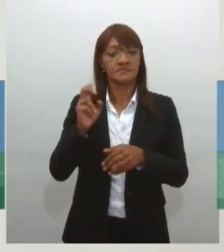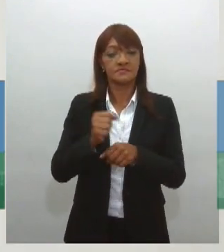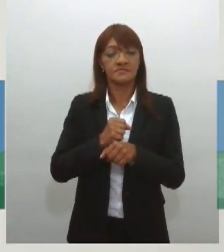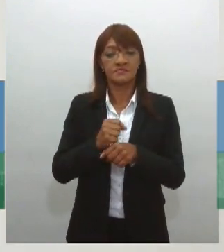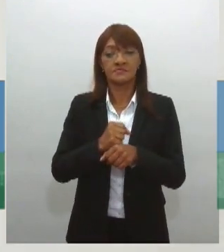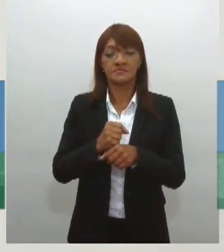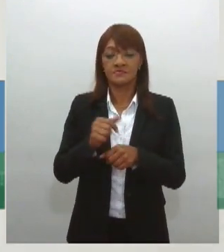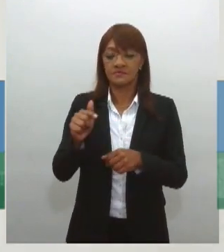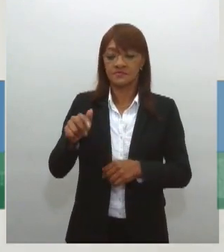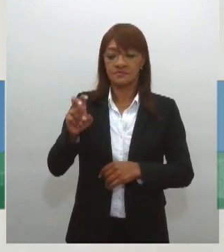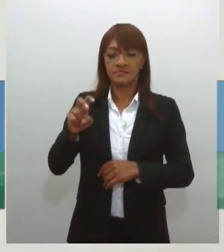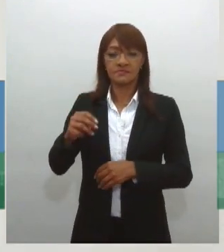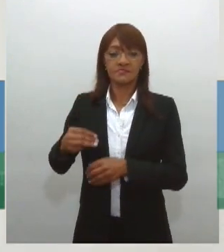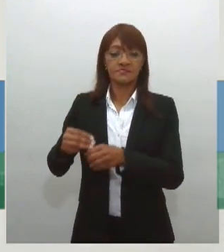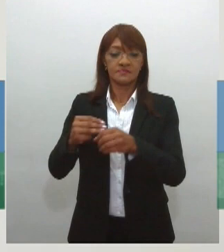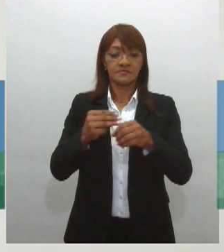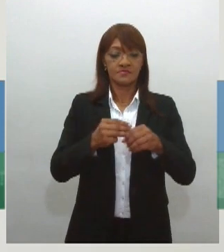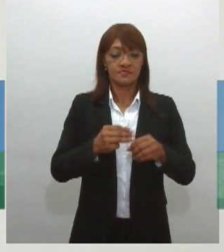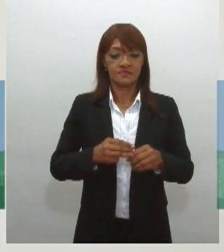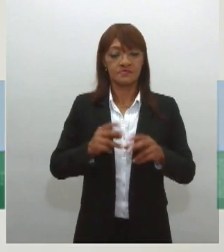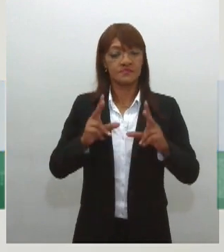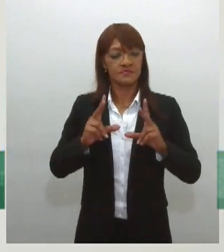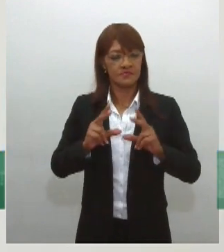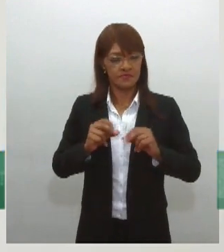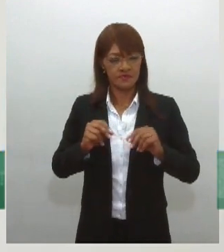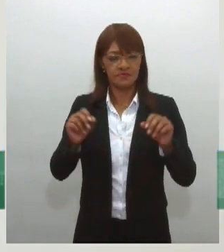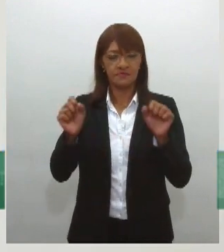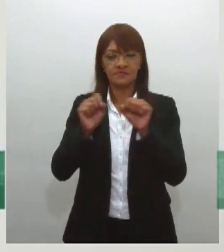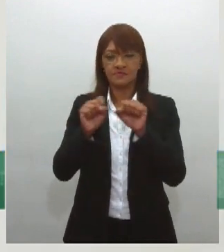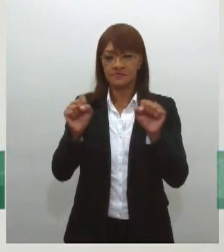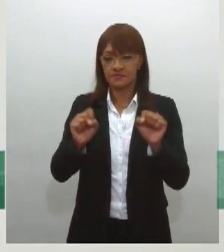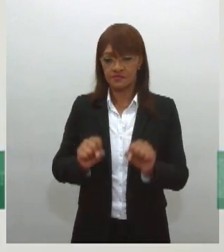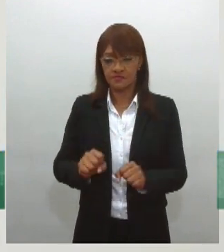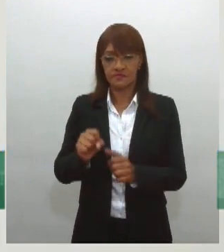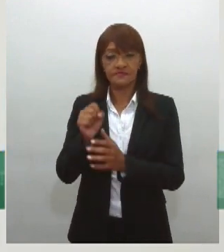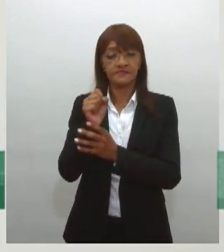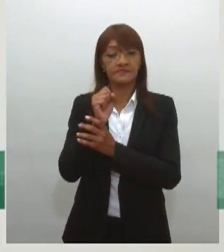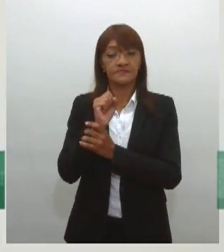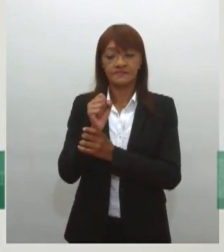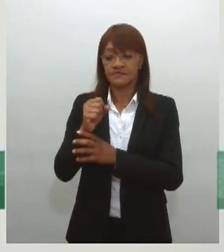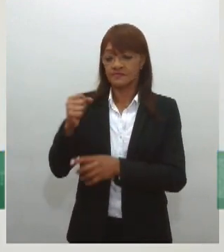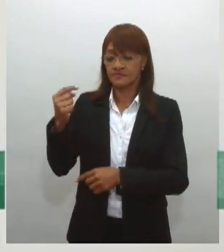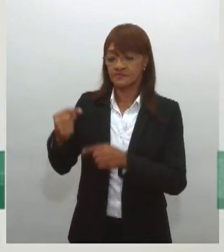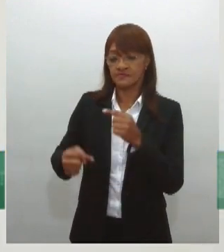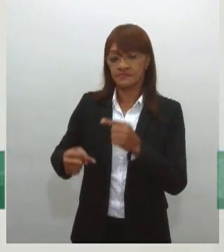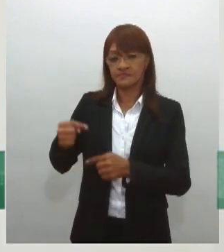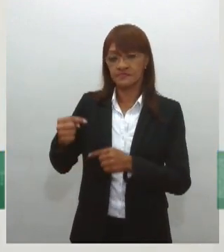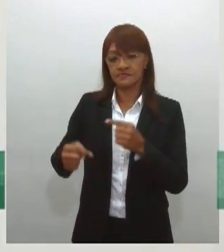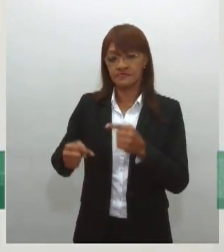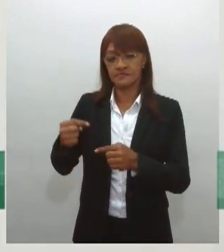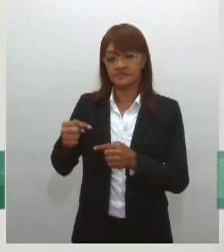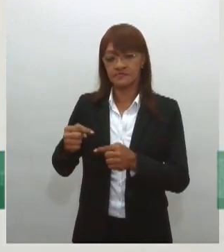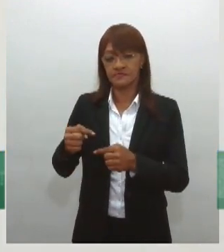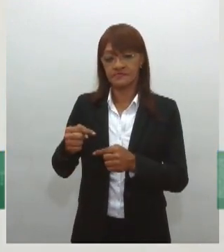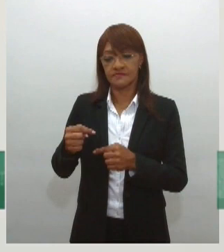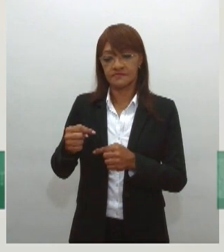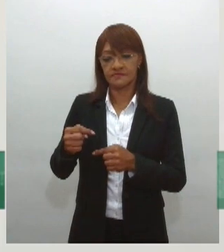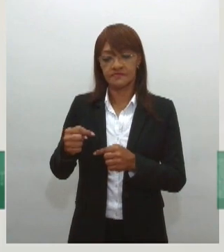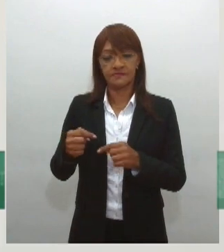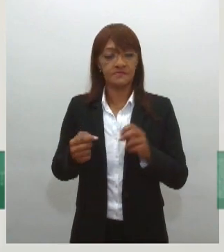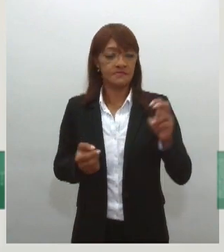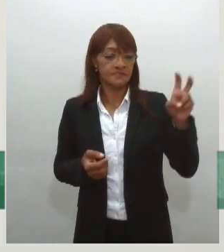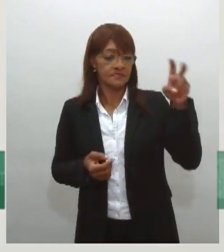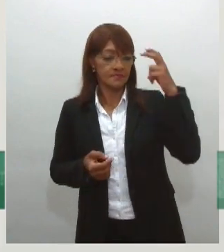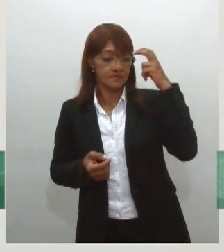adesão efetiva ao Sistema Nacional, para que a gente possa garantir as políticas públicas de cultura para o nosso povo,